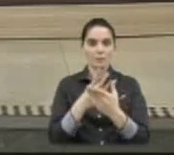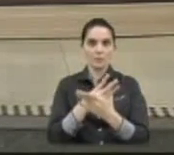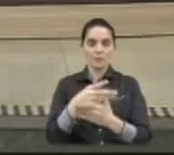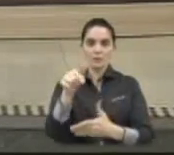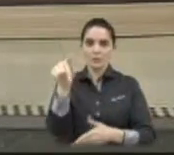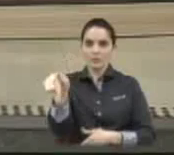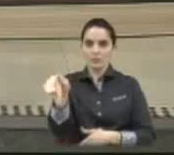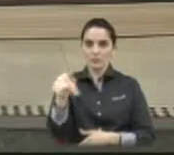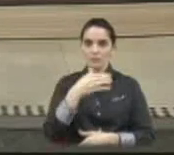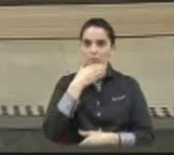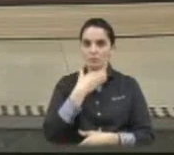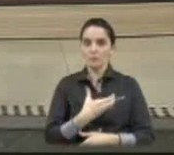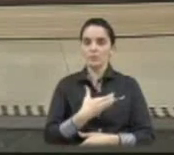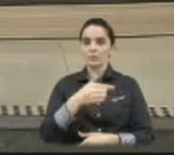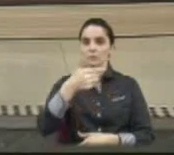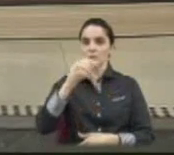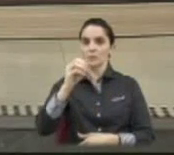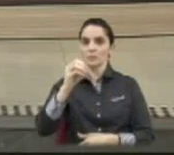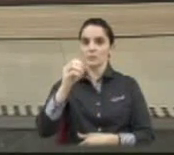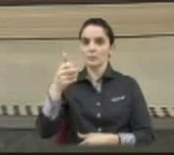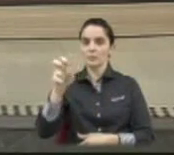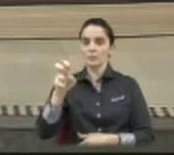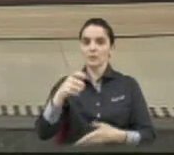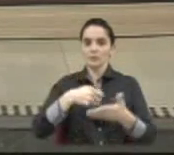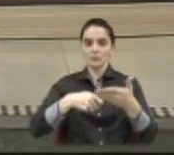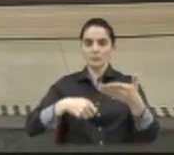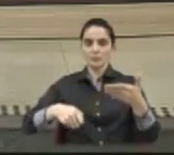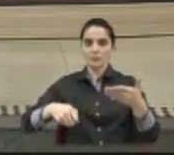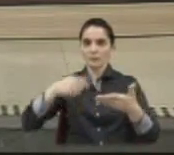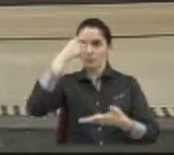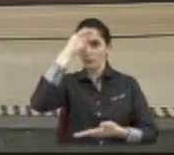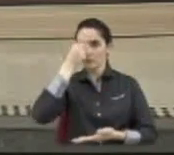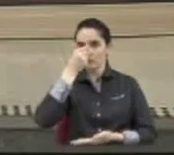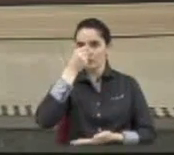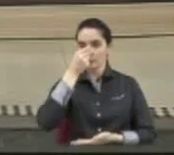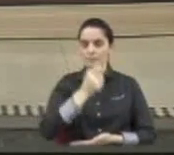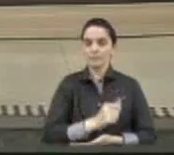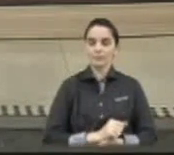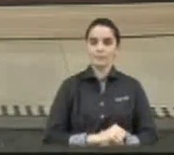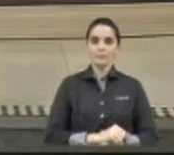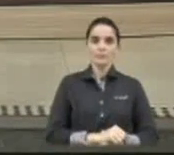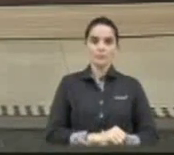de dezembro de 2015, vem assinado pelo relator especial, vereador Edivaldo Soares Antunes.